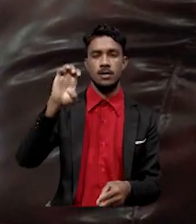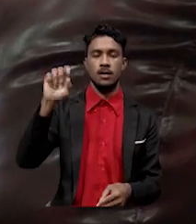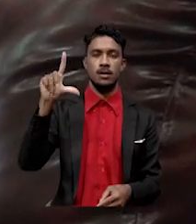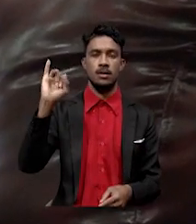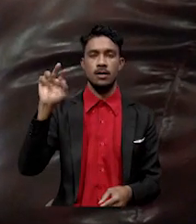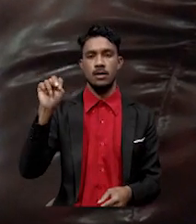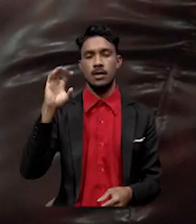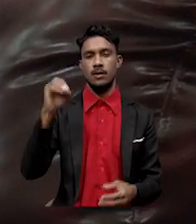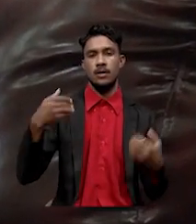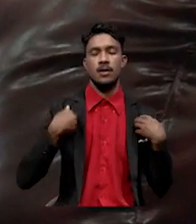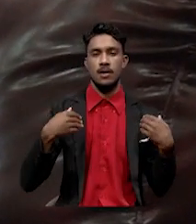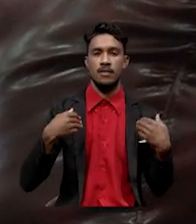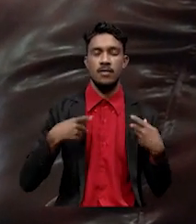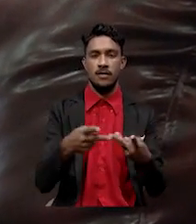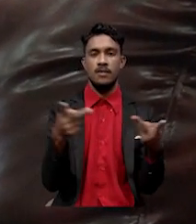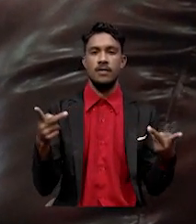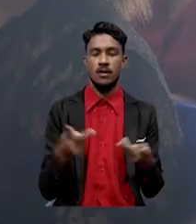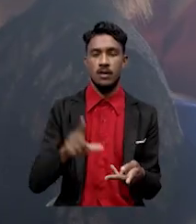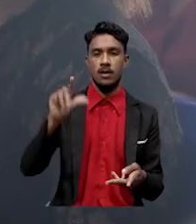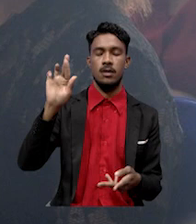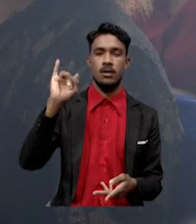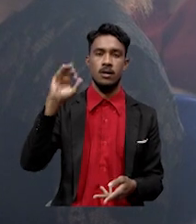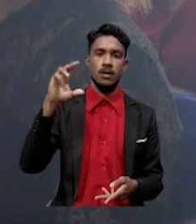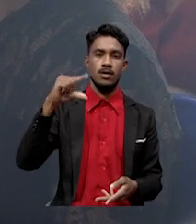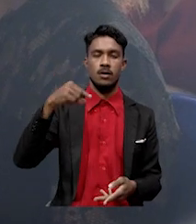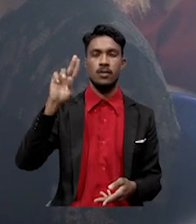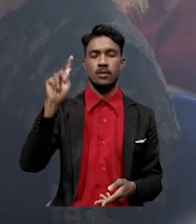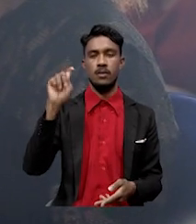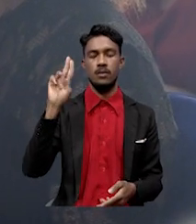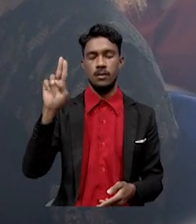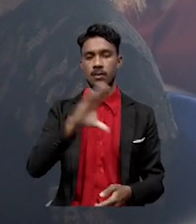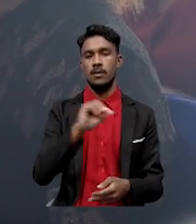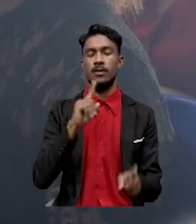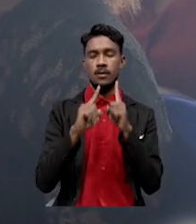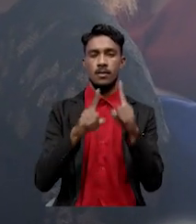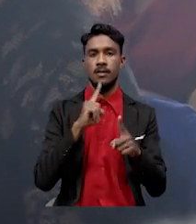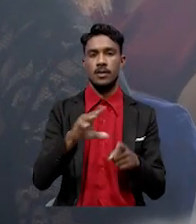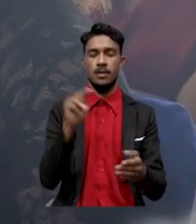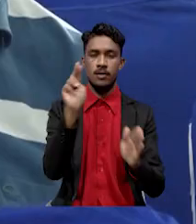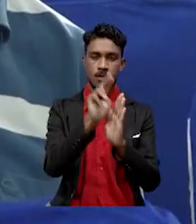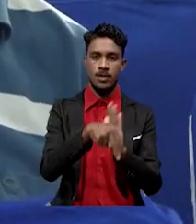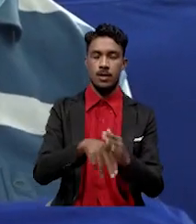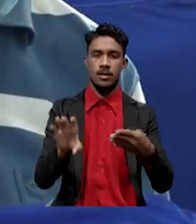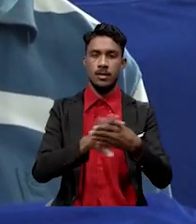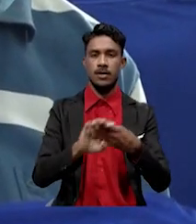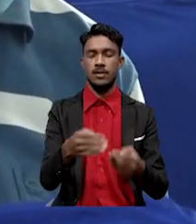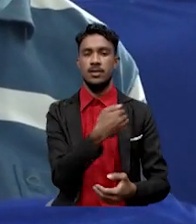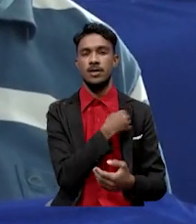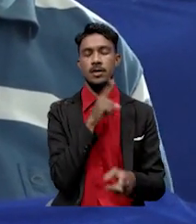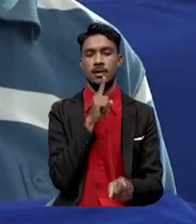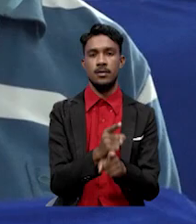ne, iha salau laline larigutu sene kaikoli dili hateteng, número eleitor ne sidak fixo